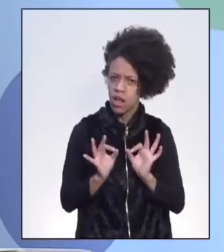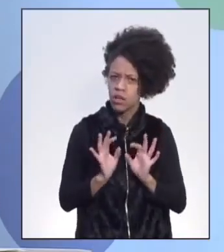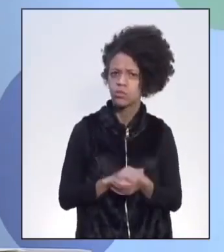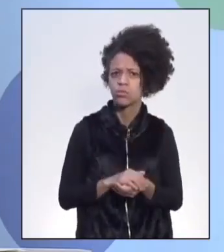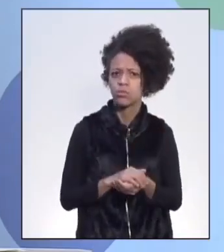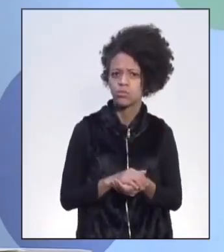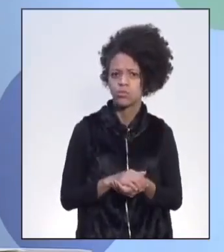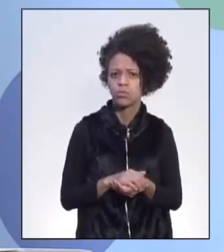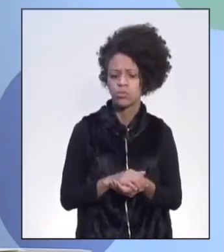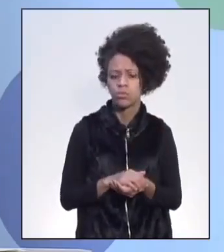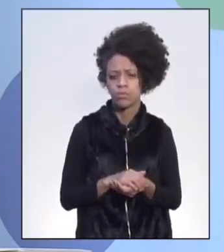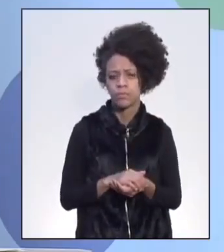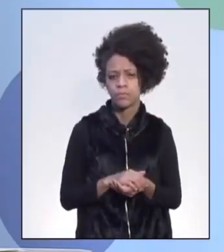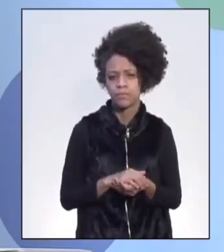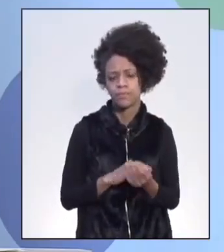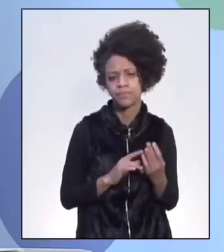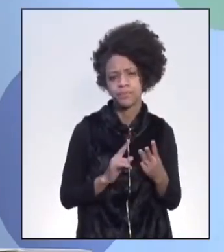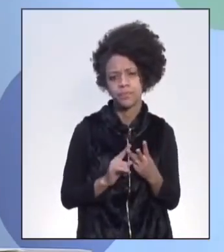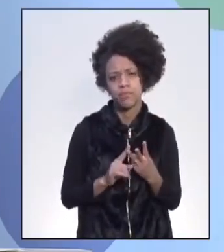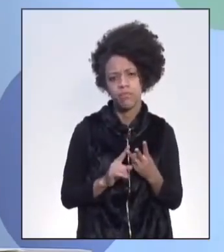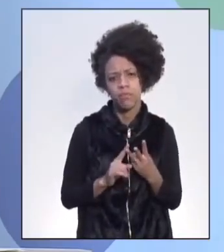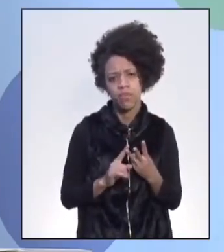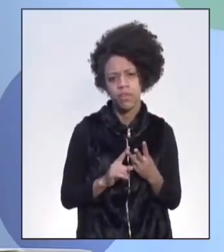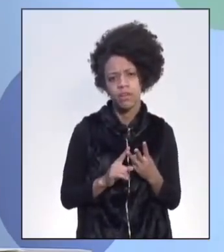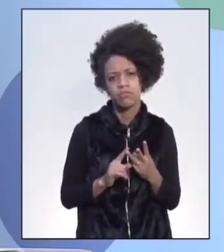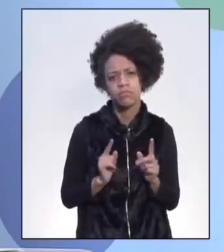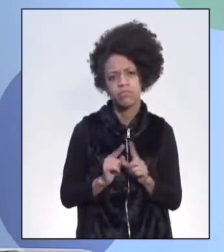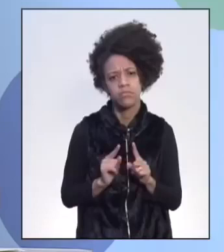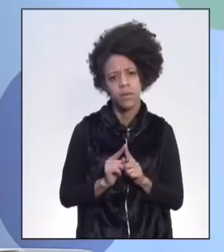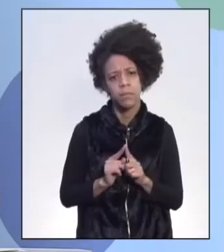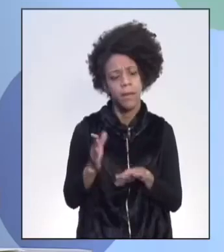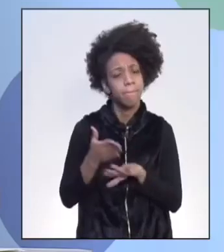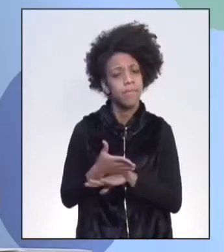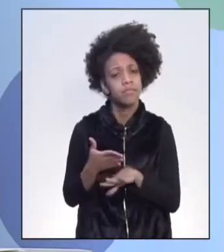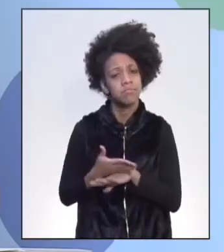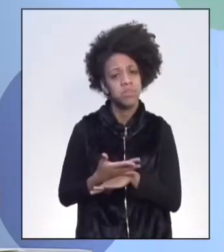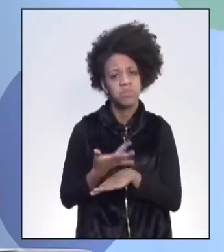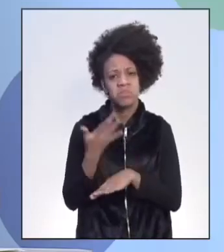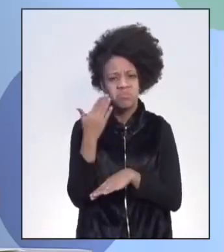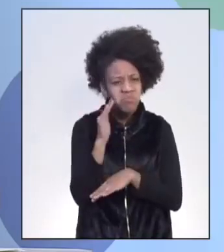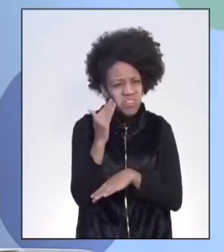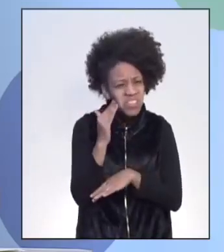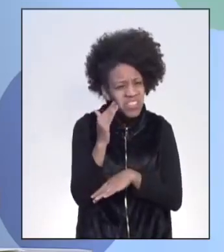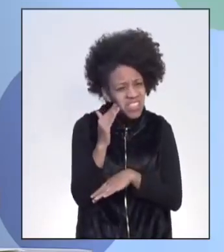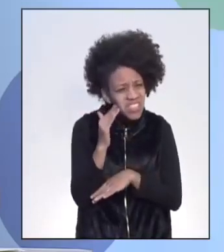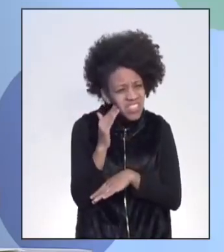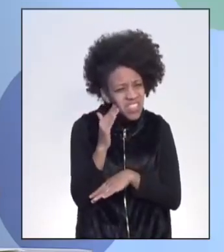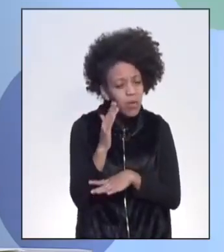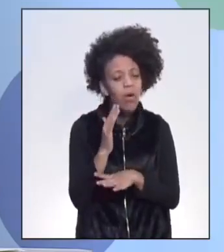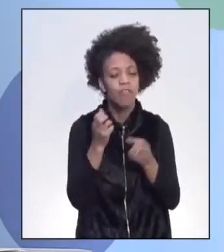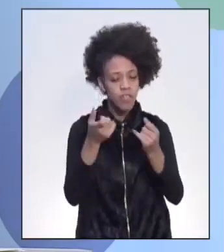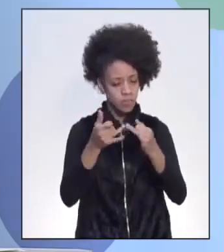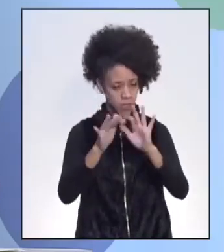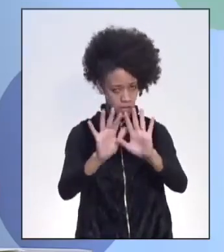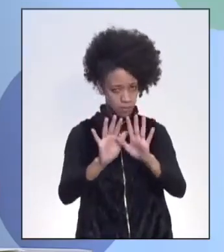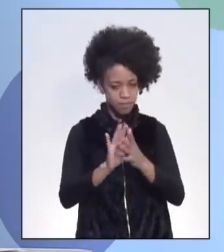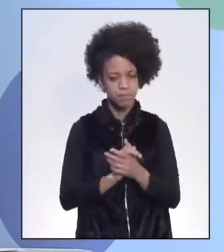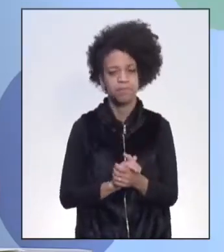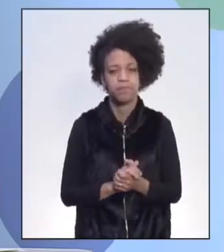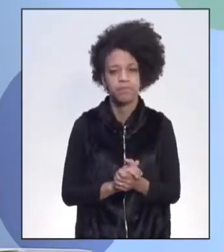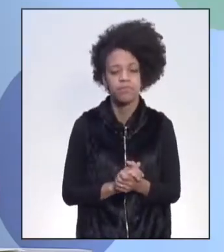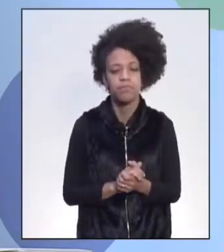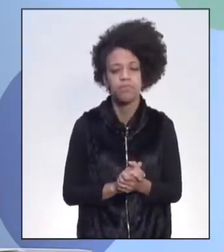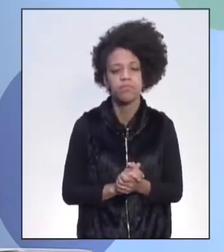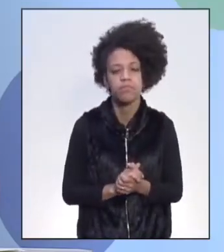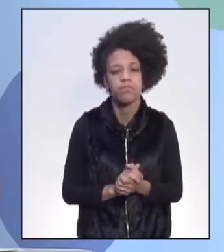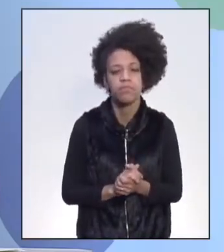certo. Tem um pessoal aqui que participou escrevendo que não entendi muito bem. A gente vai explicar então, tá bom?